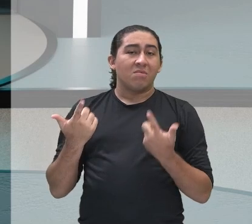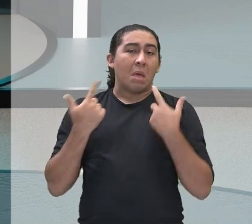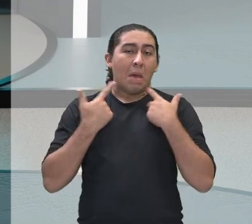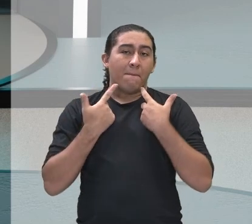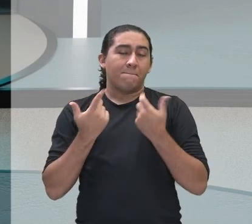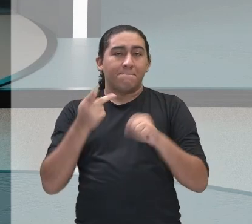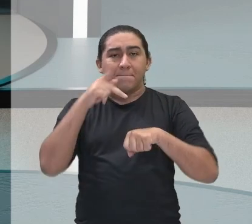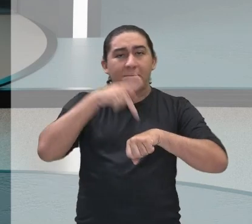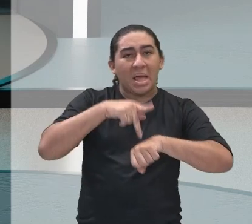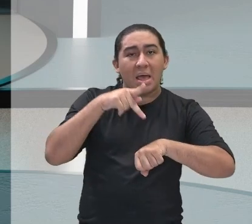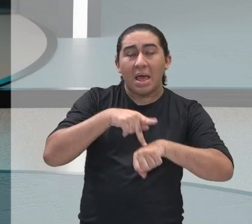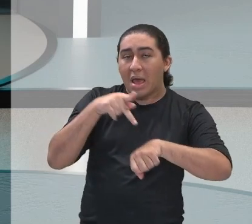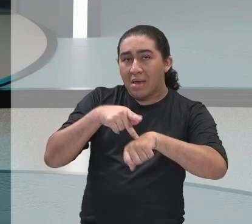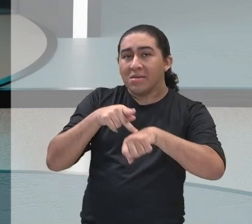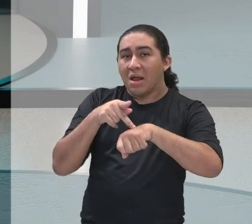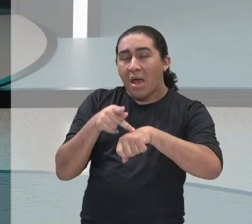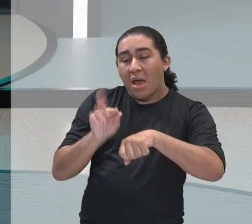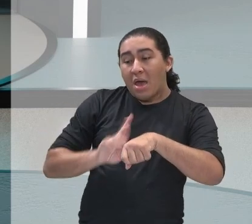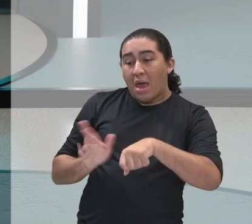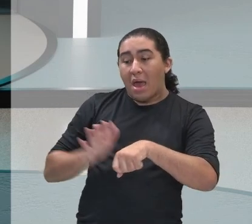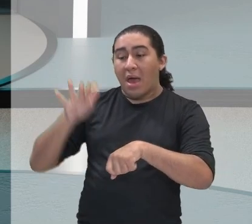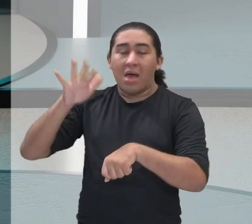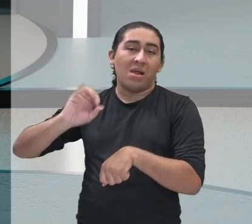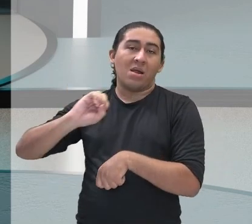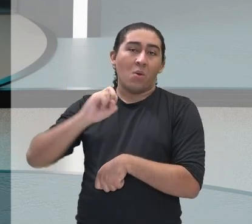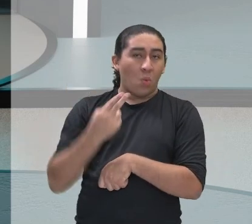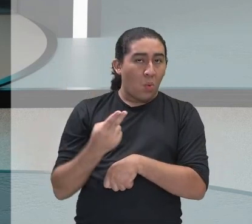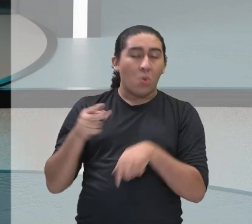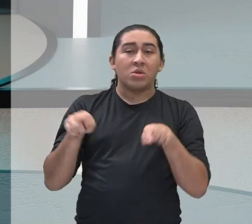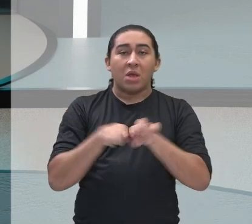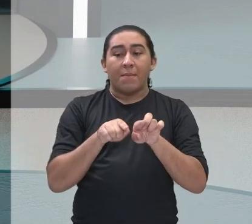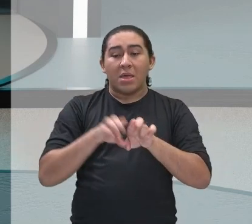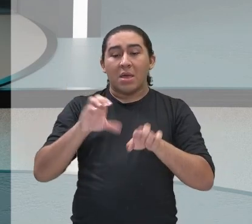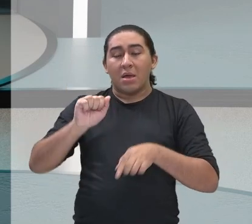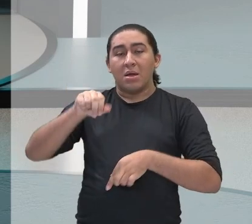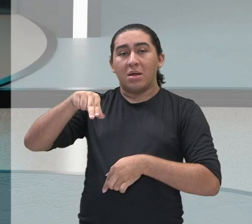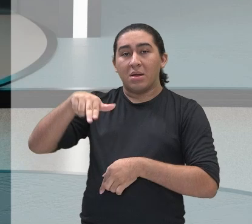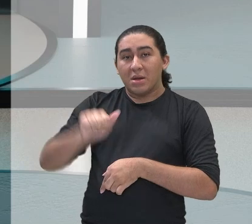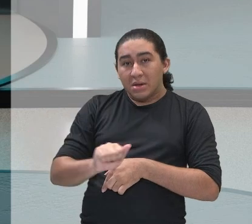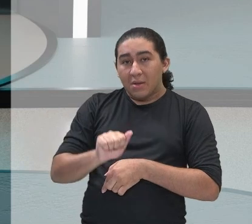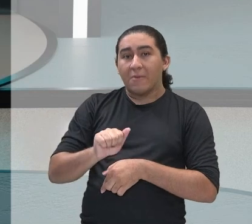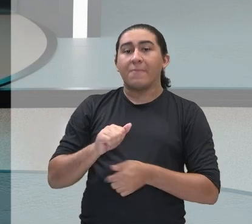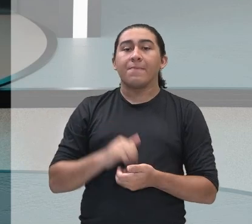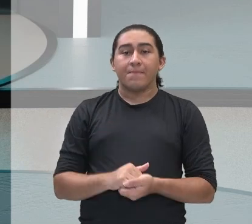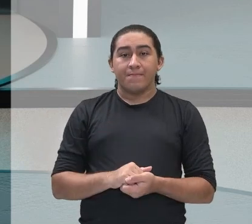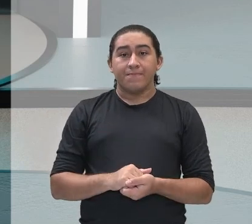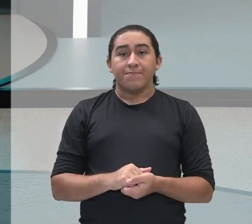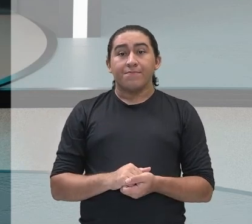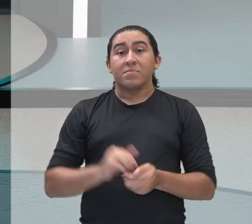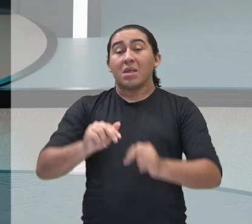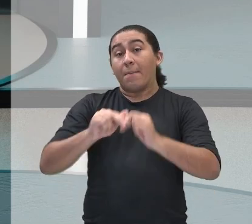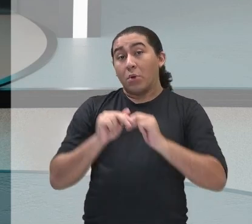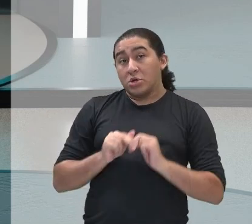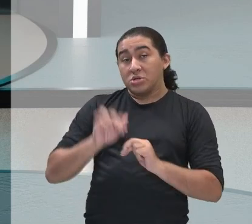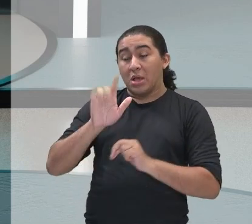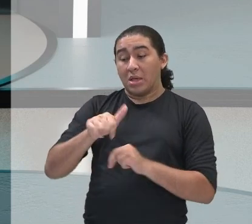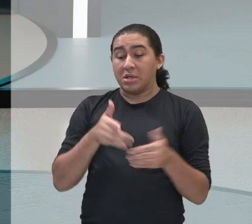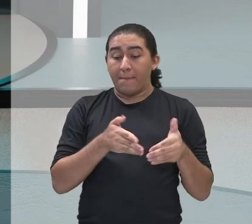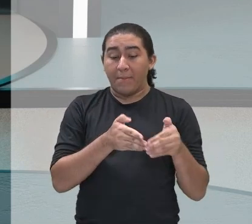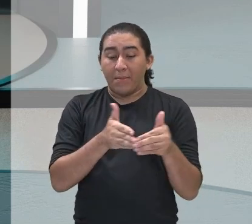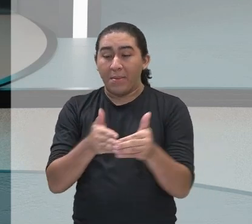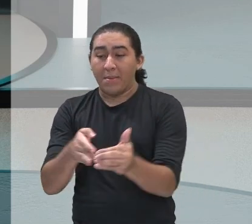pedras preciosas, cana-de-açúcar lá no Nordeste, né? Então, as capitanias